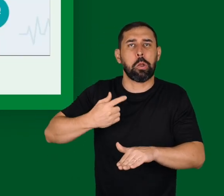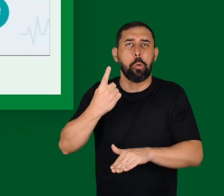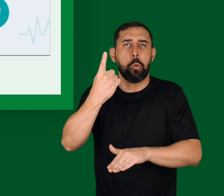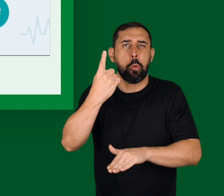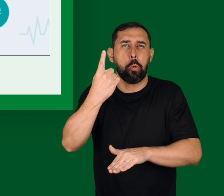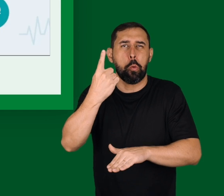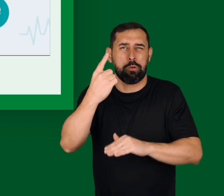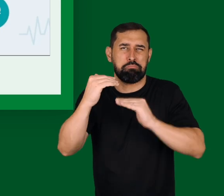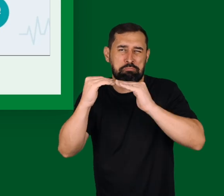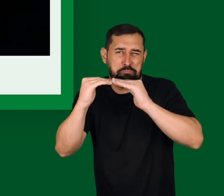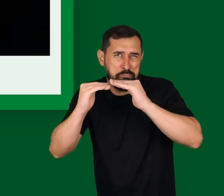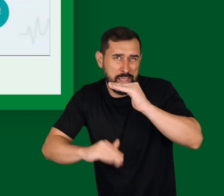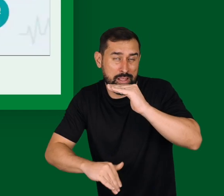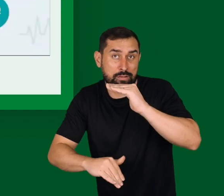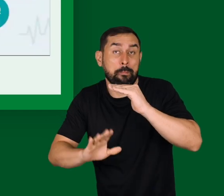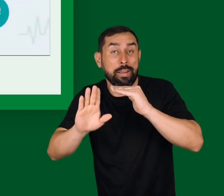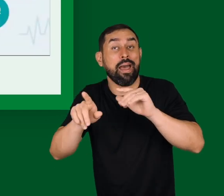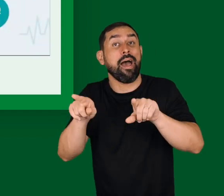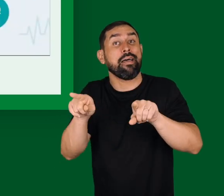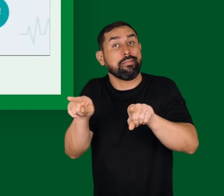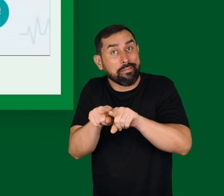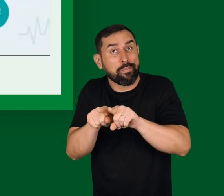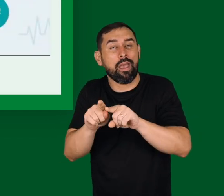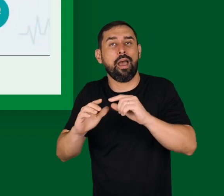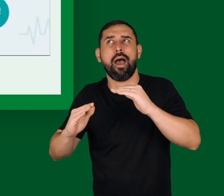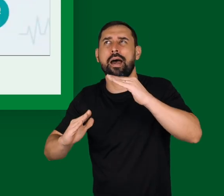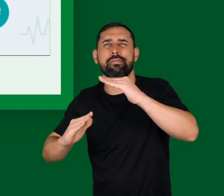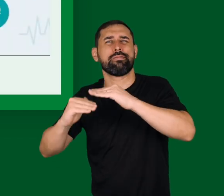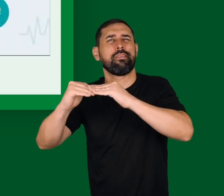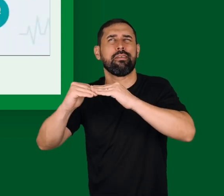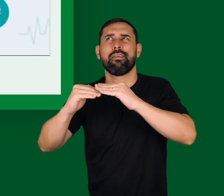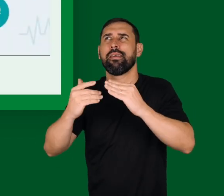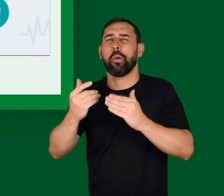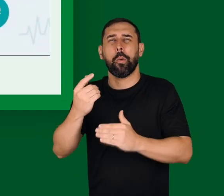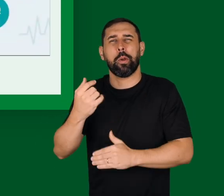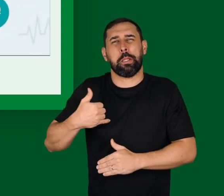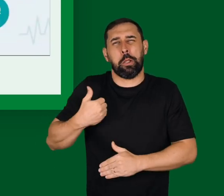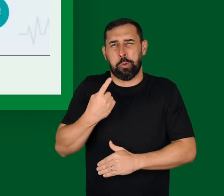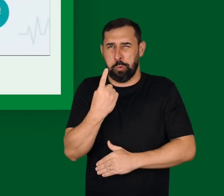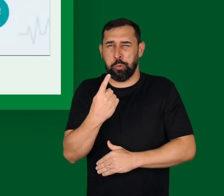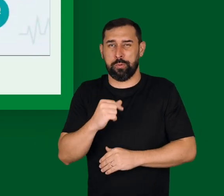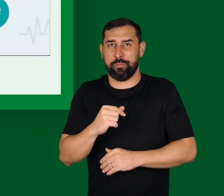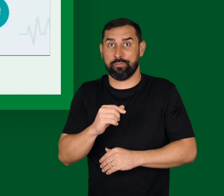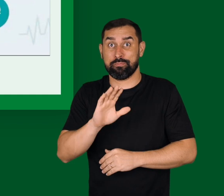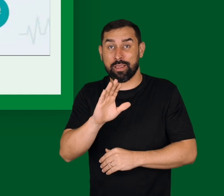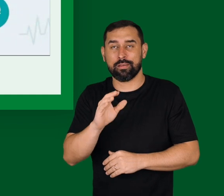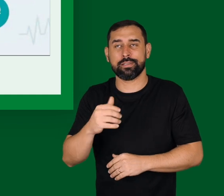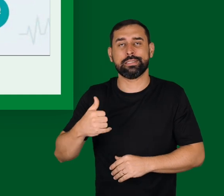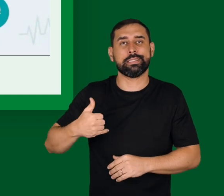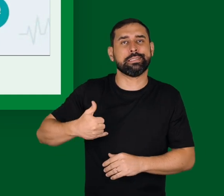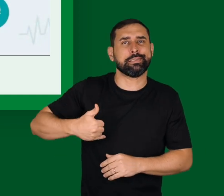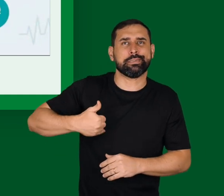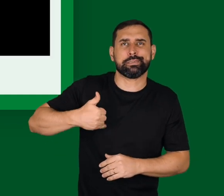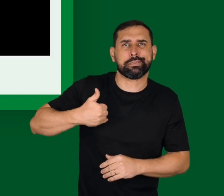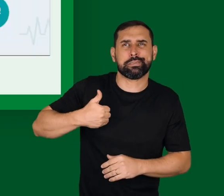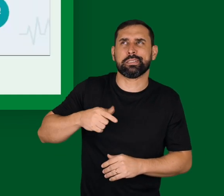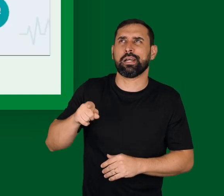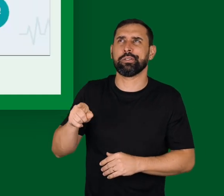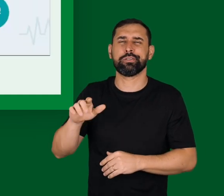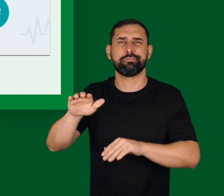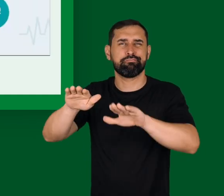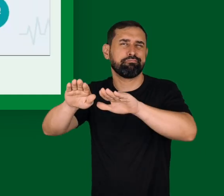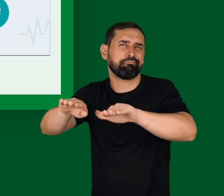vida para crianças menores de 1 ano, e também se aplica a crianças até 1 ano de idade. Após a